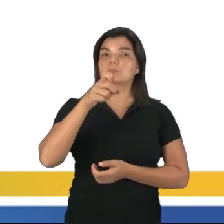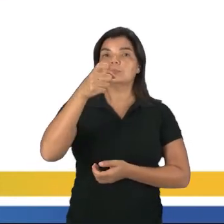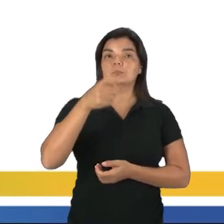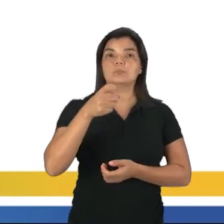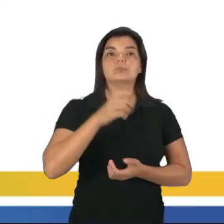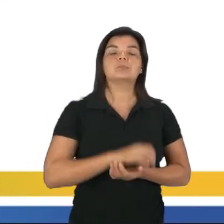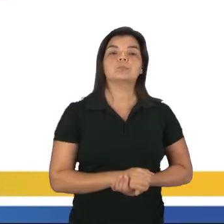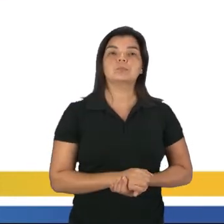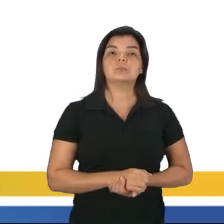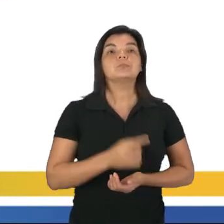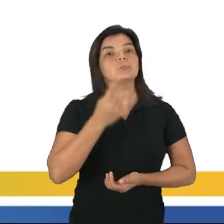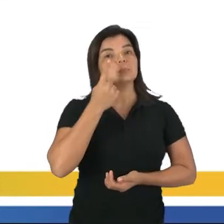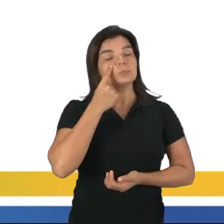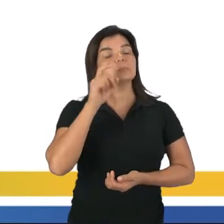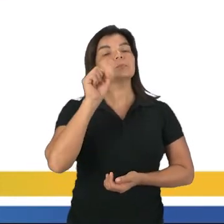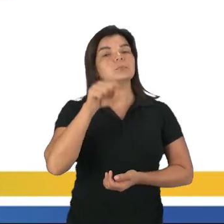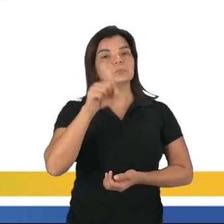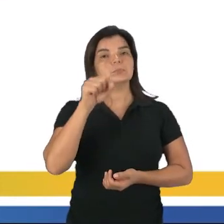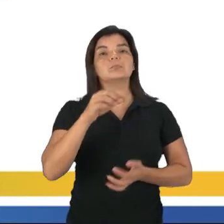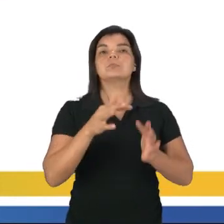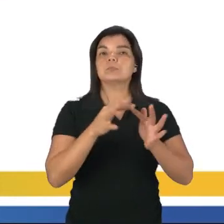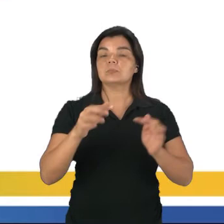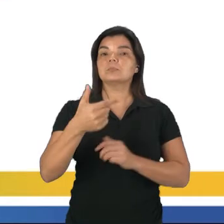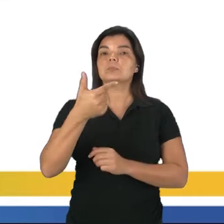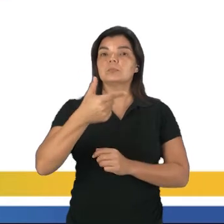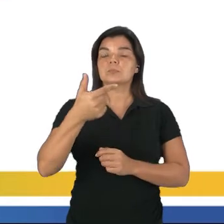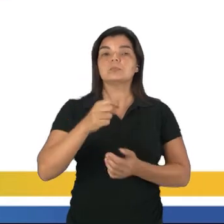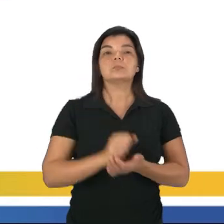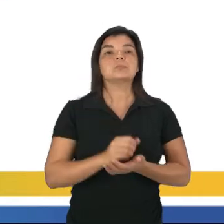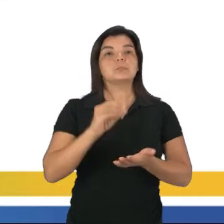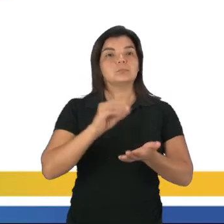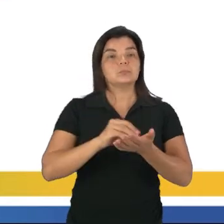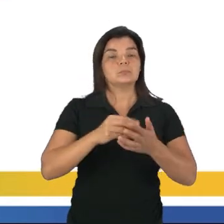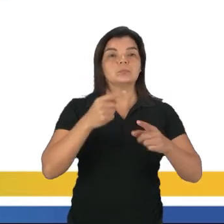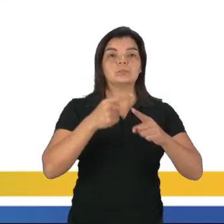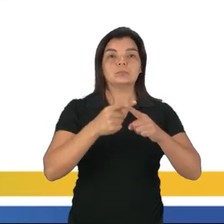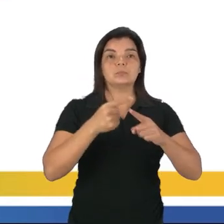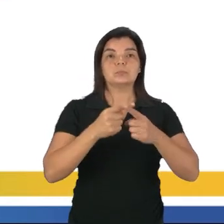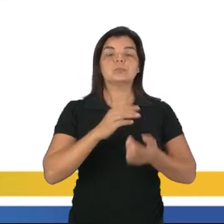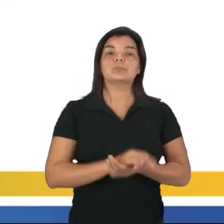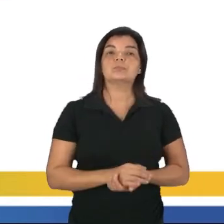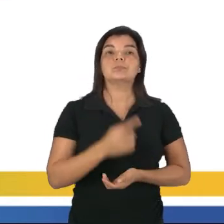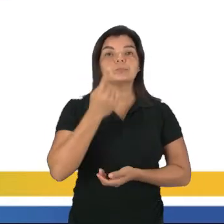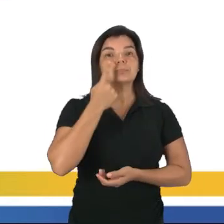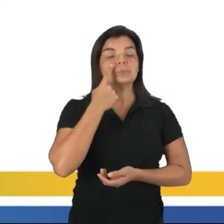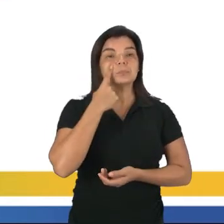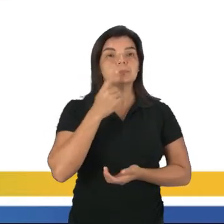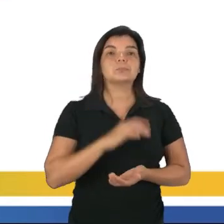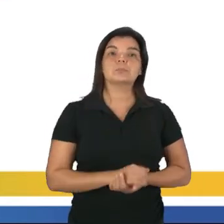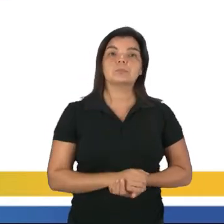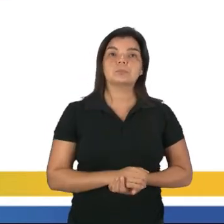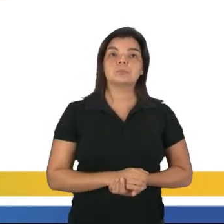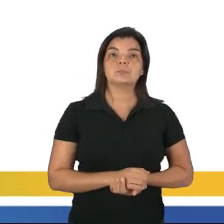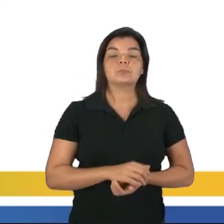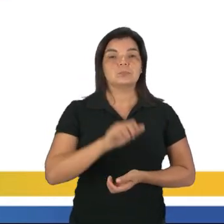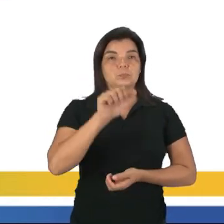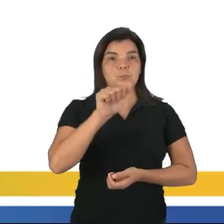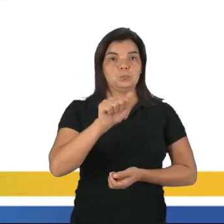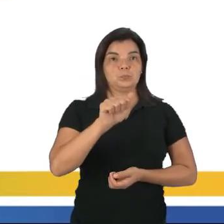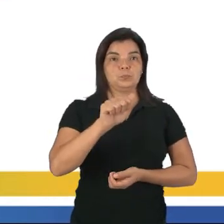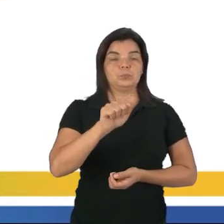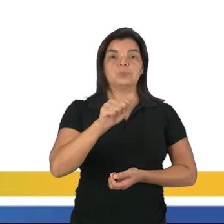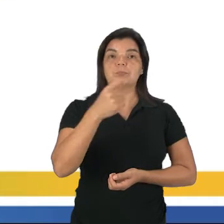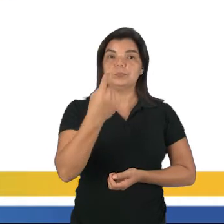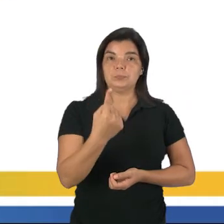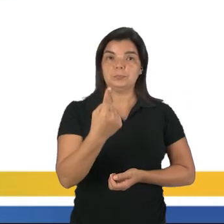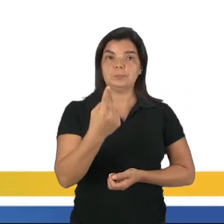sinal. E a gente observou que é sim uma função do segundo grau, só faltava ali multiplicar. E aí, identificando os coeficientes, eu tenho o